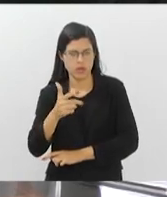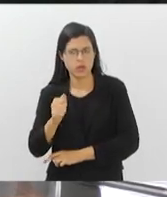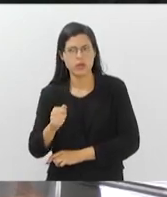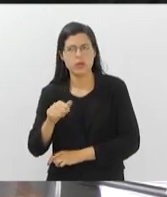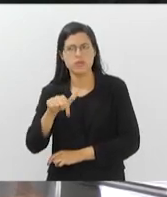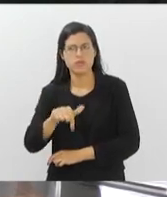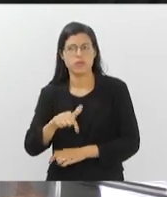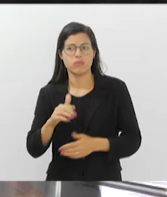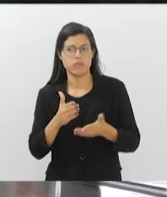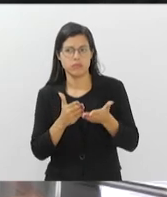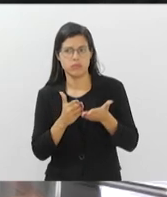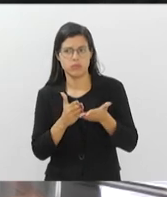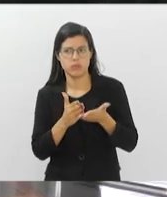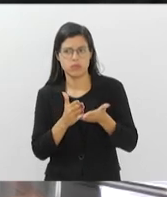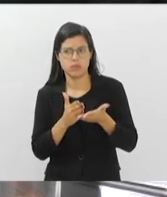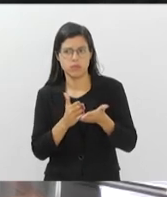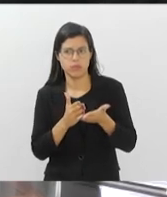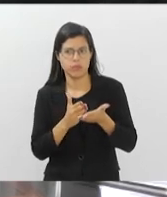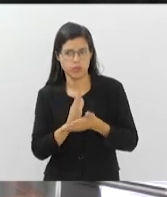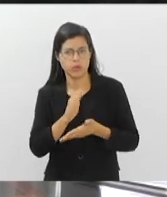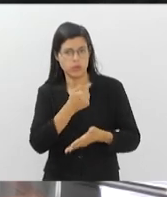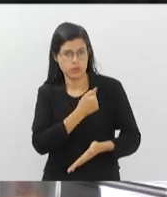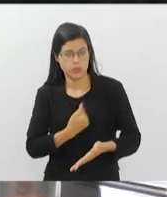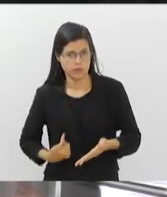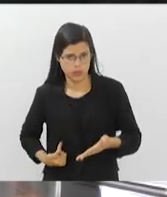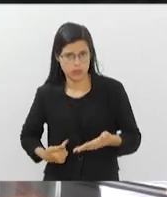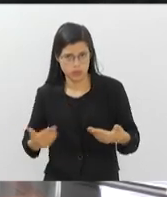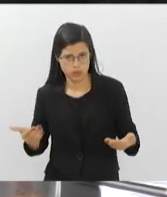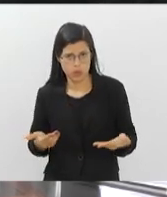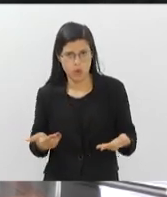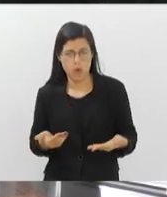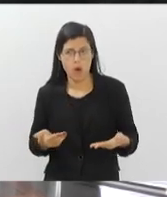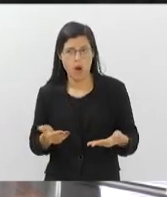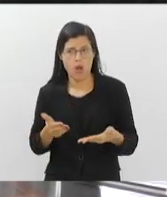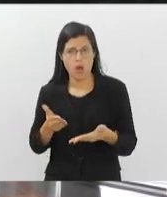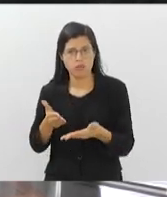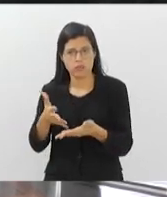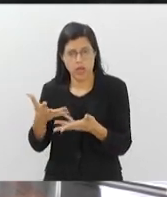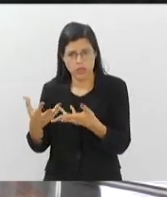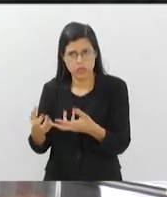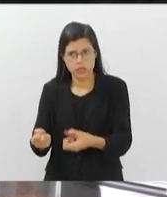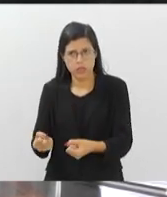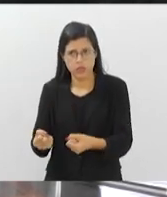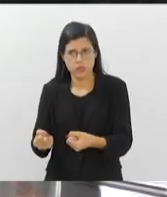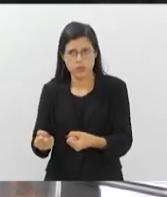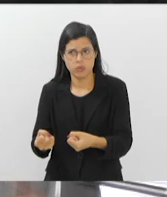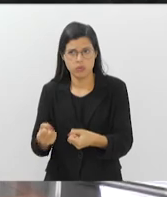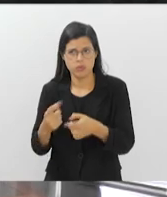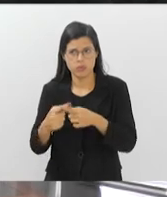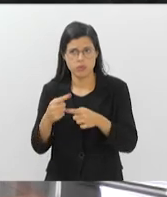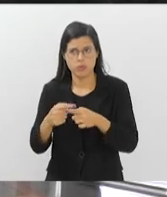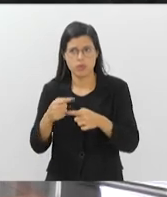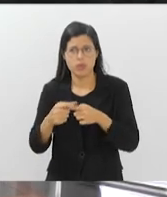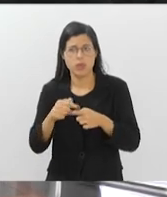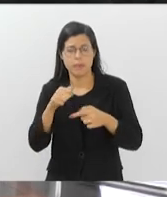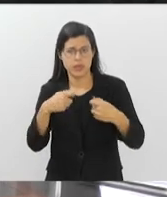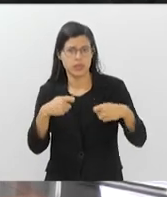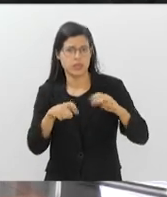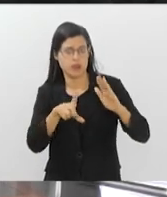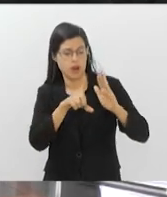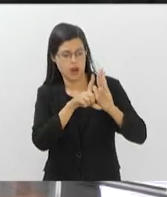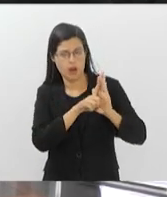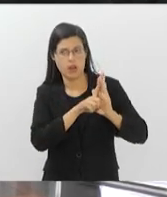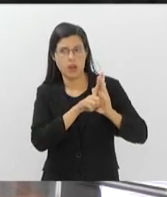o governador atual sancionou, porque, por ser através de lei,